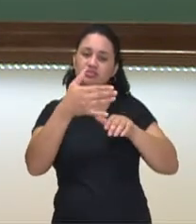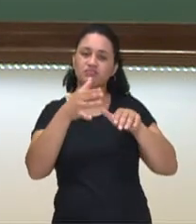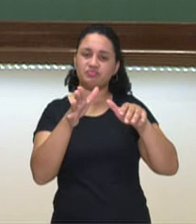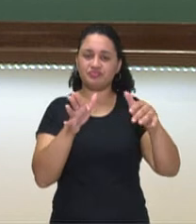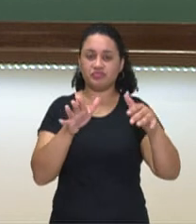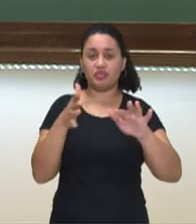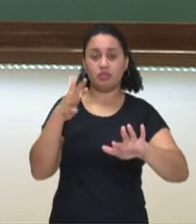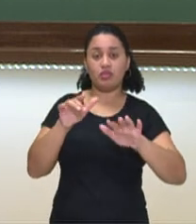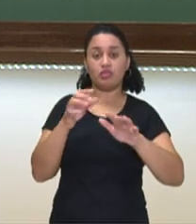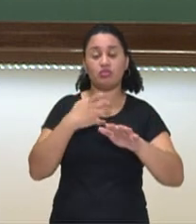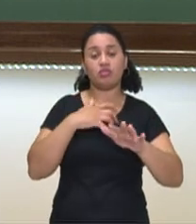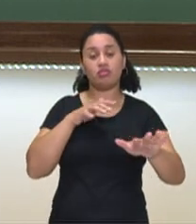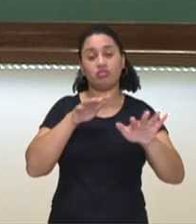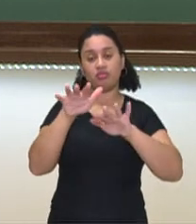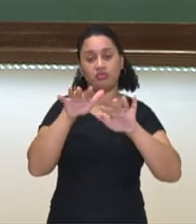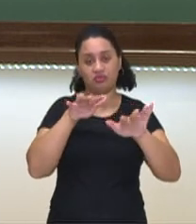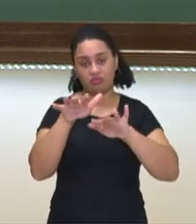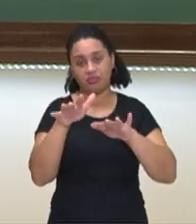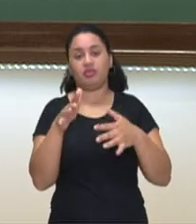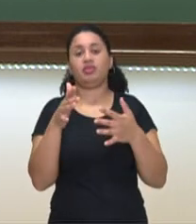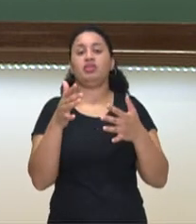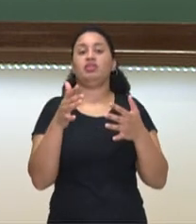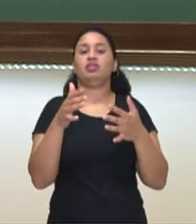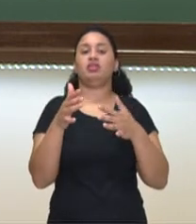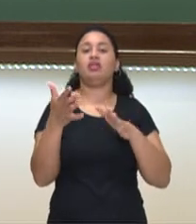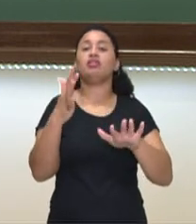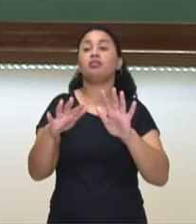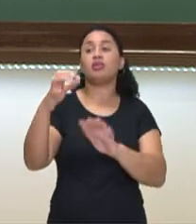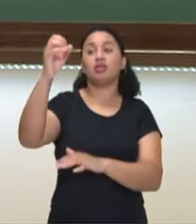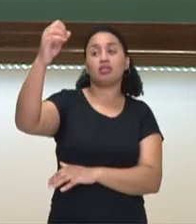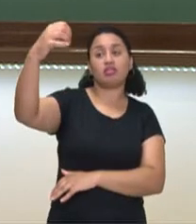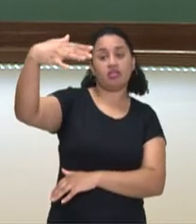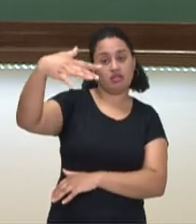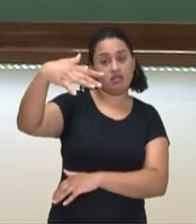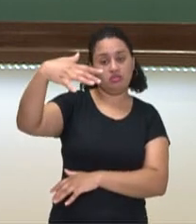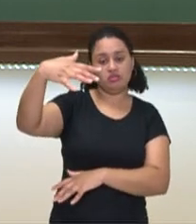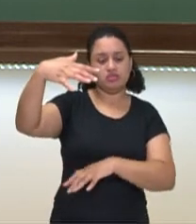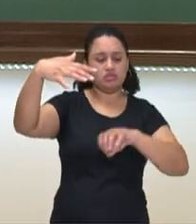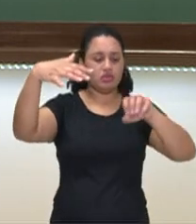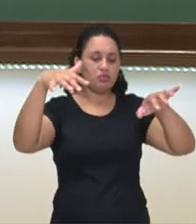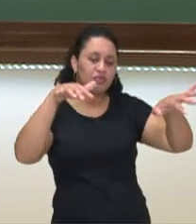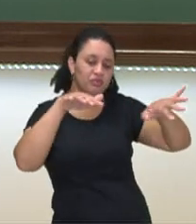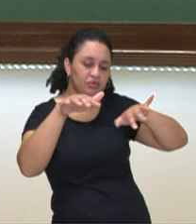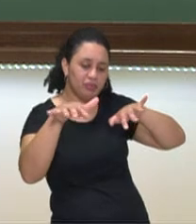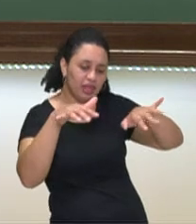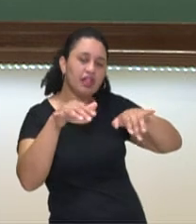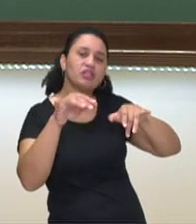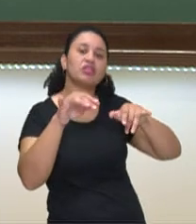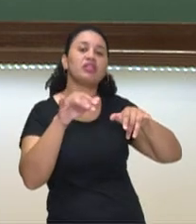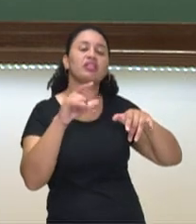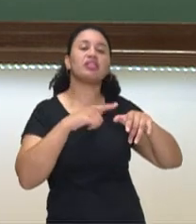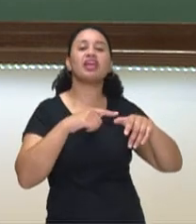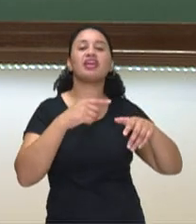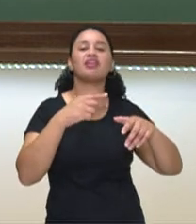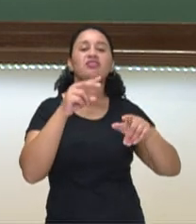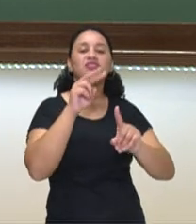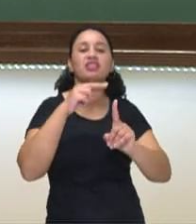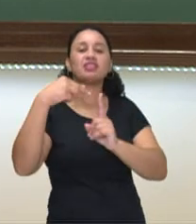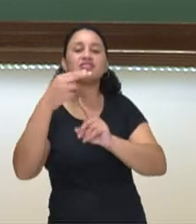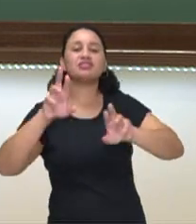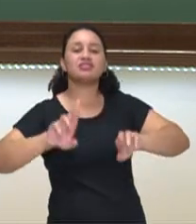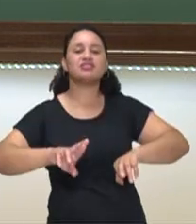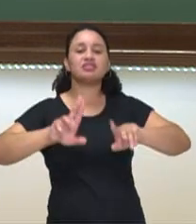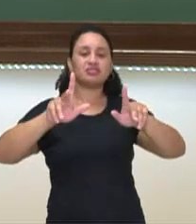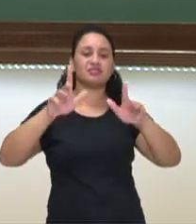se movimentam, conforme essa luz vai iluminando, vai criando essas cores, esses